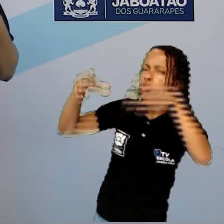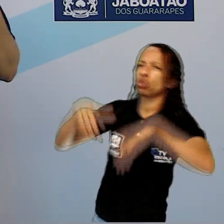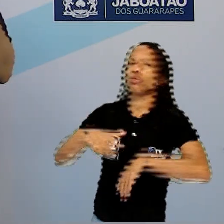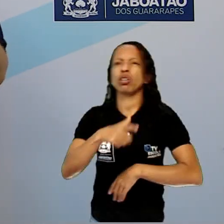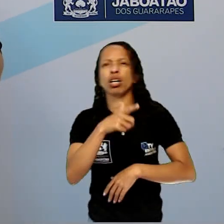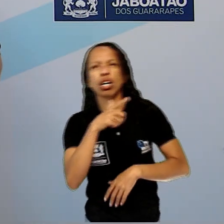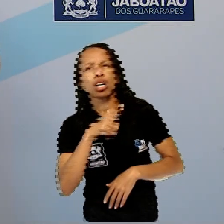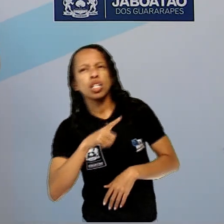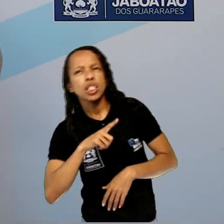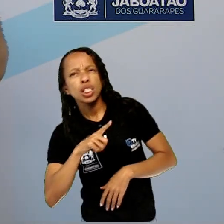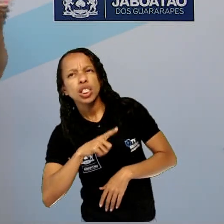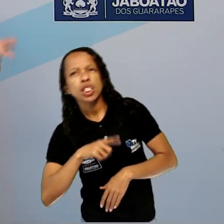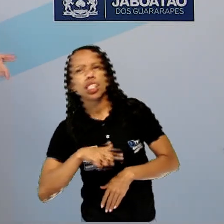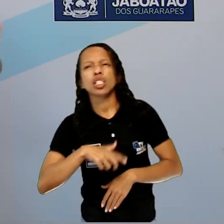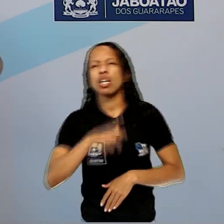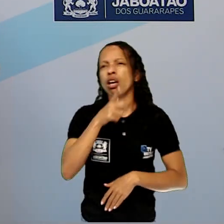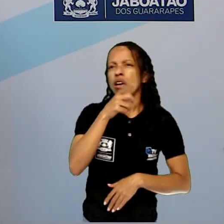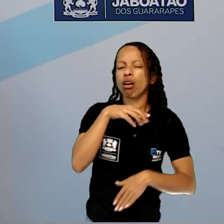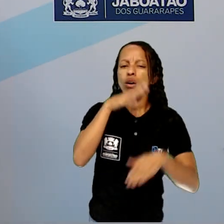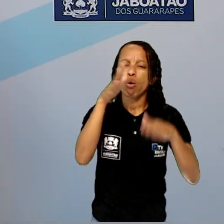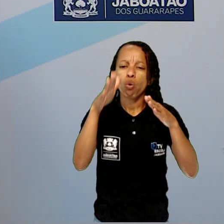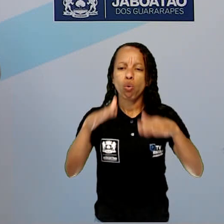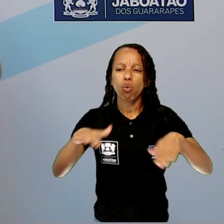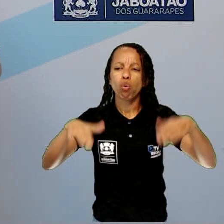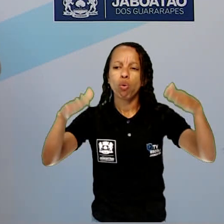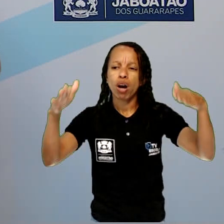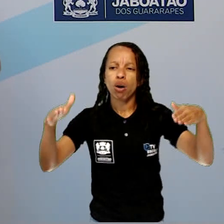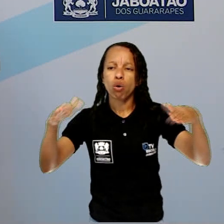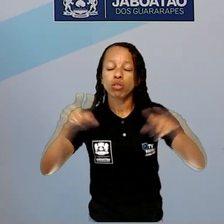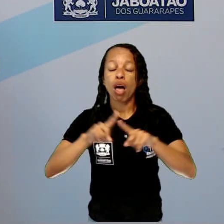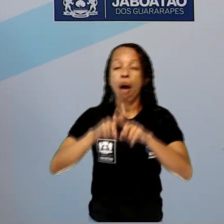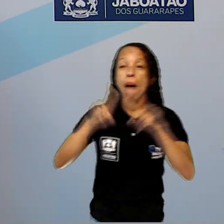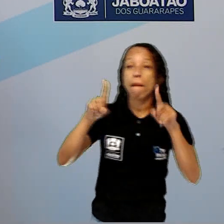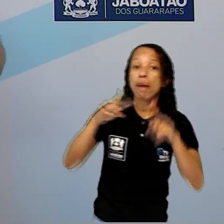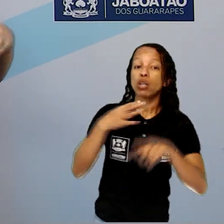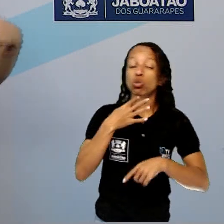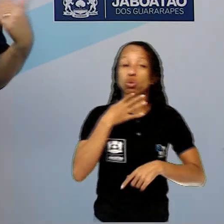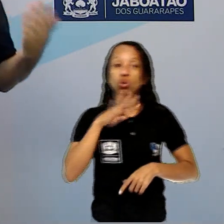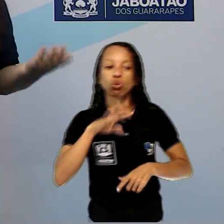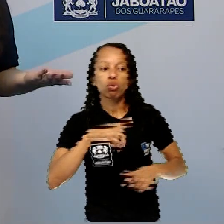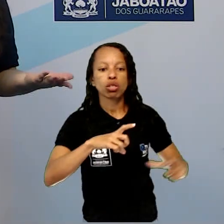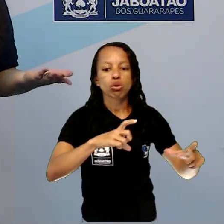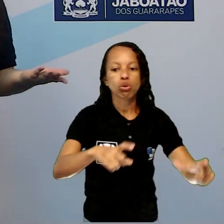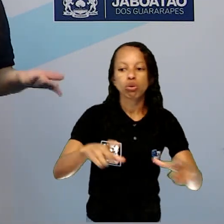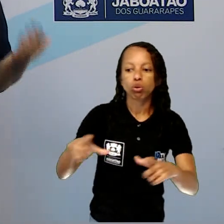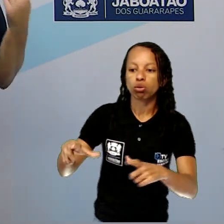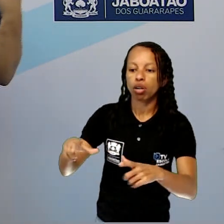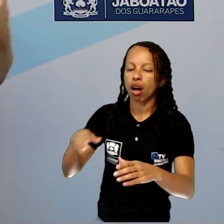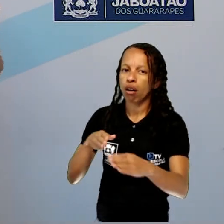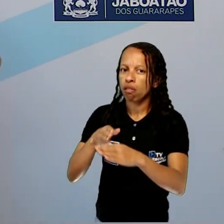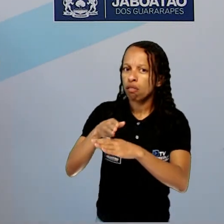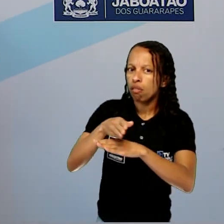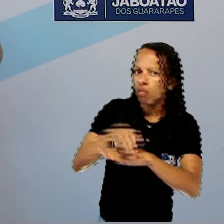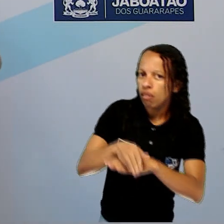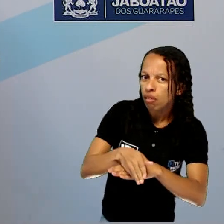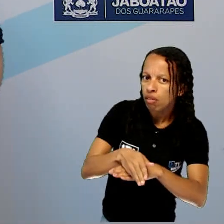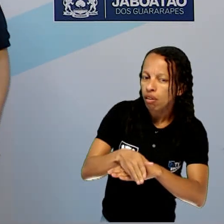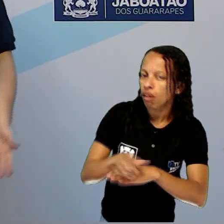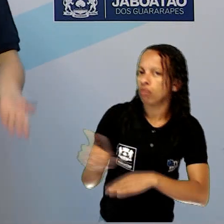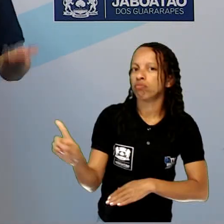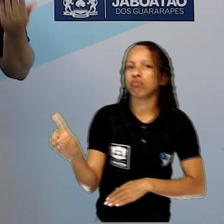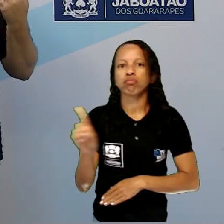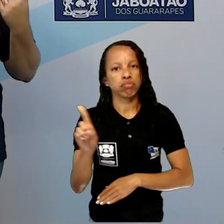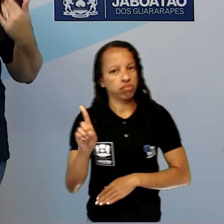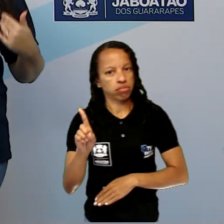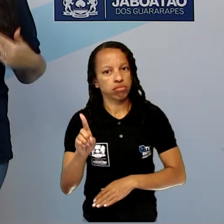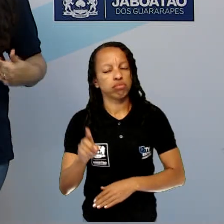mas eu não conheço a área, eu não conheço aquela região marítima. Eu vou entrar? Não, né? A gente tem que